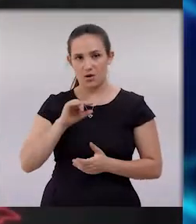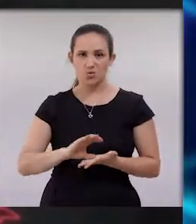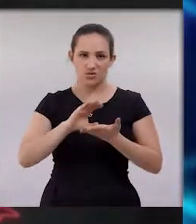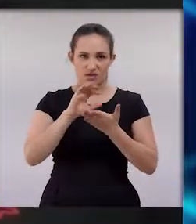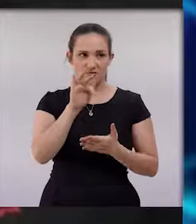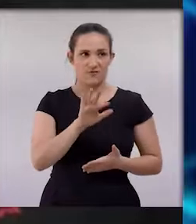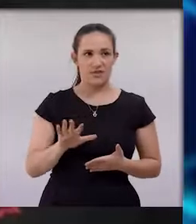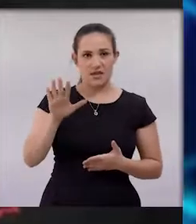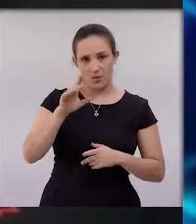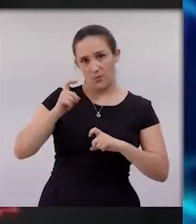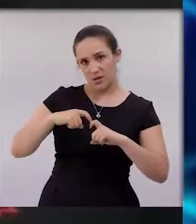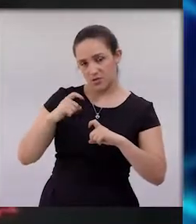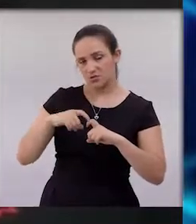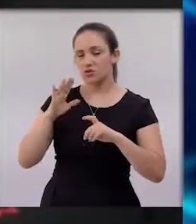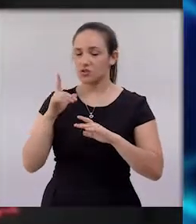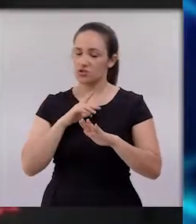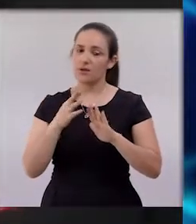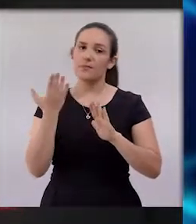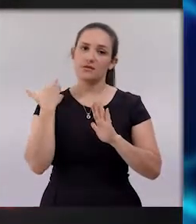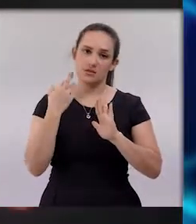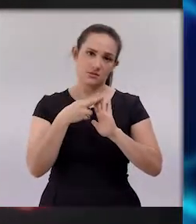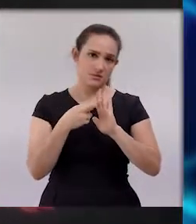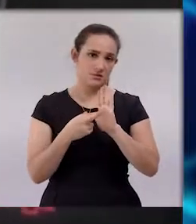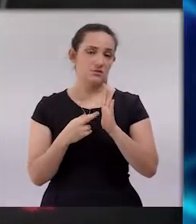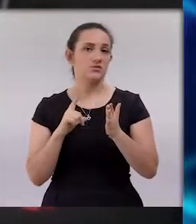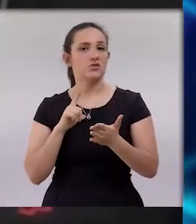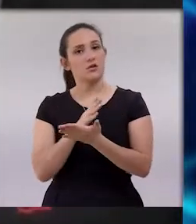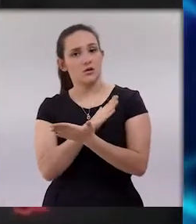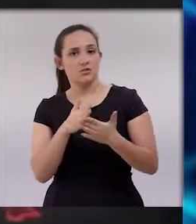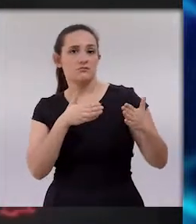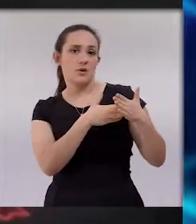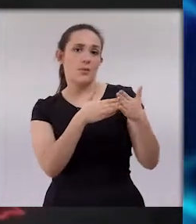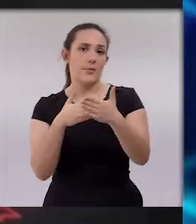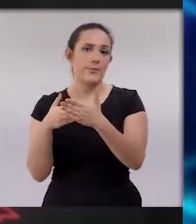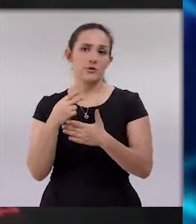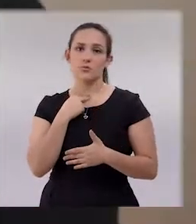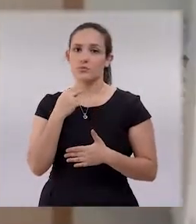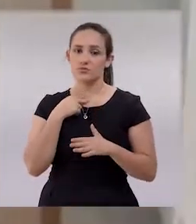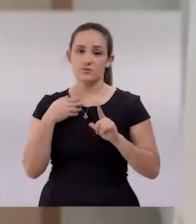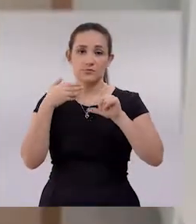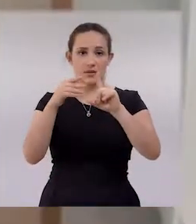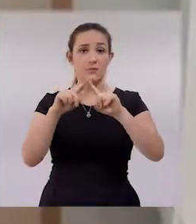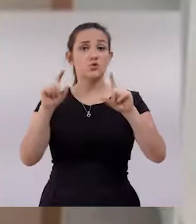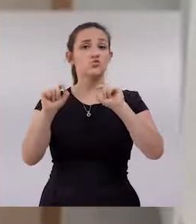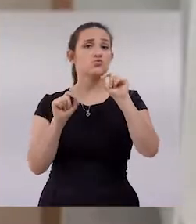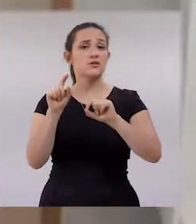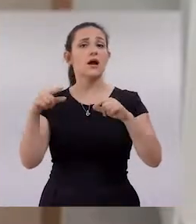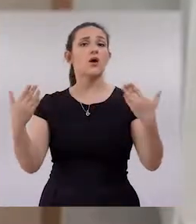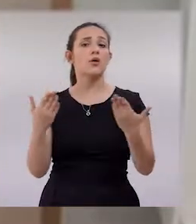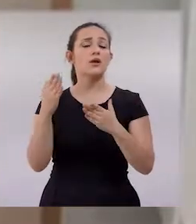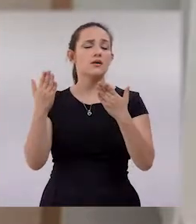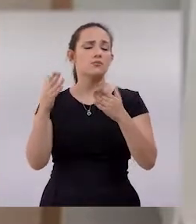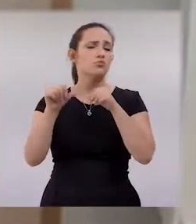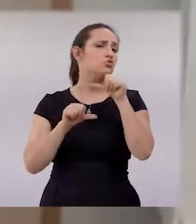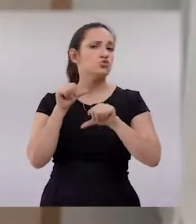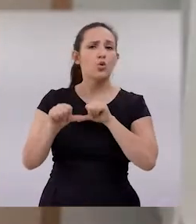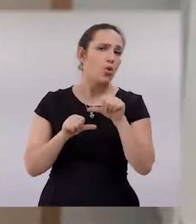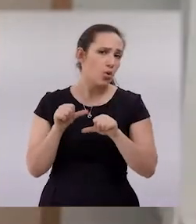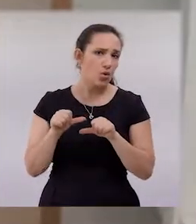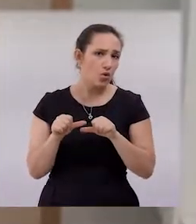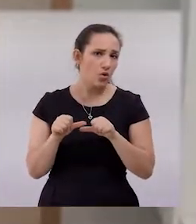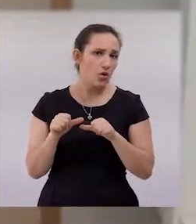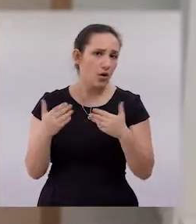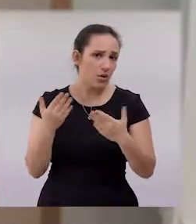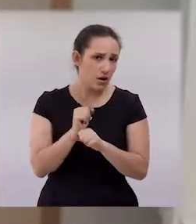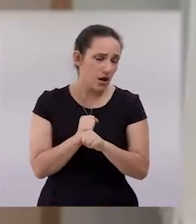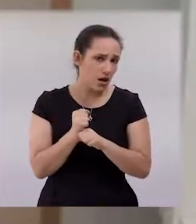CFM, com uma regulamentação que existiam restrições à utilização de teleconsulta. O que mudou de